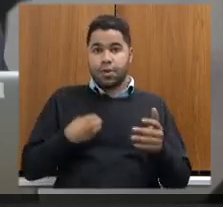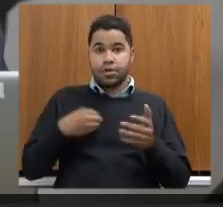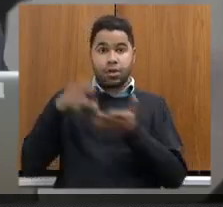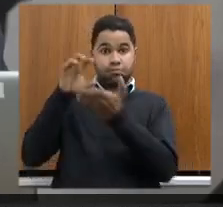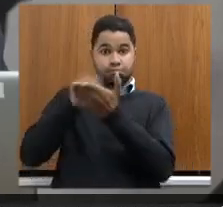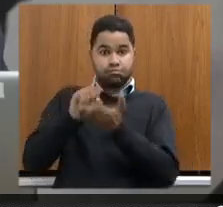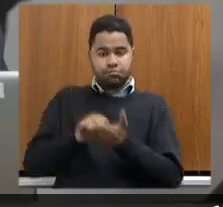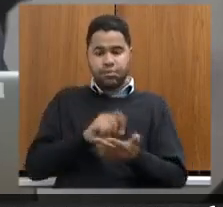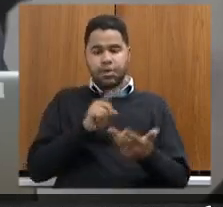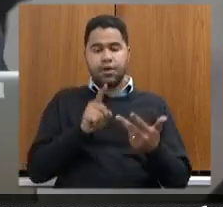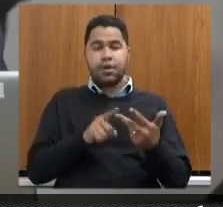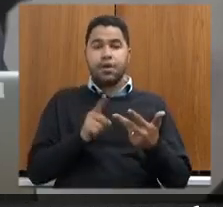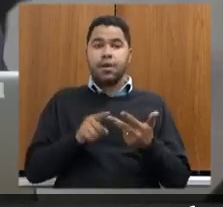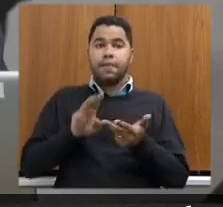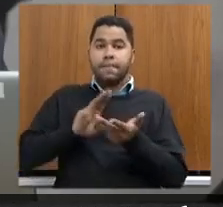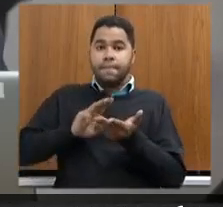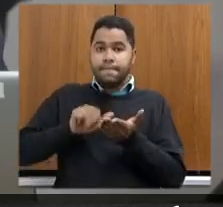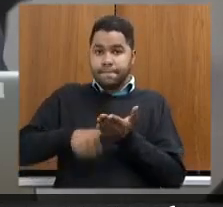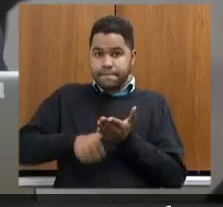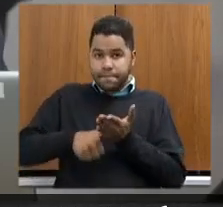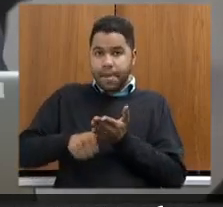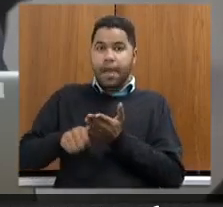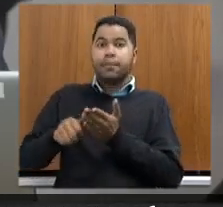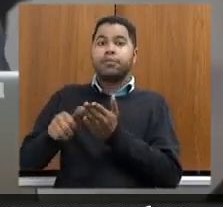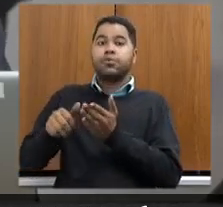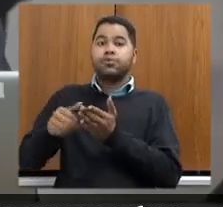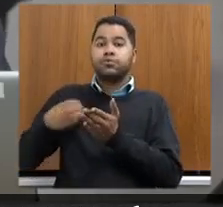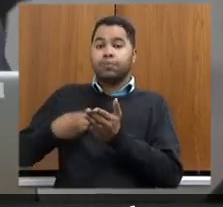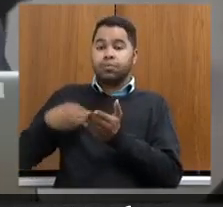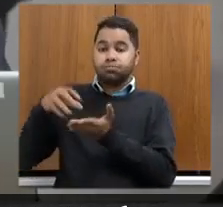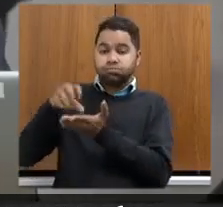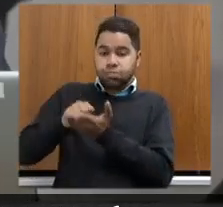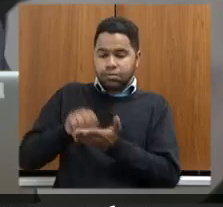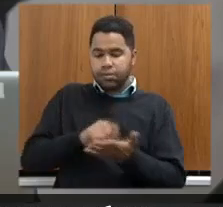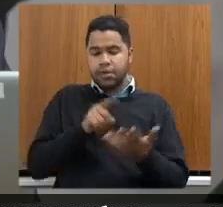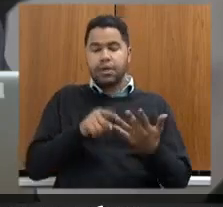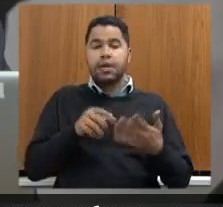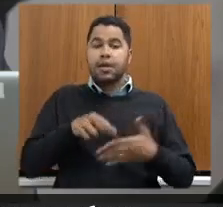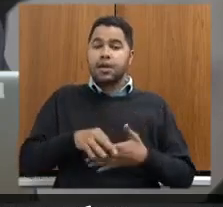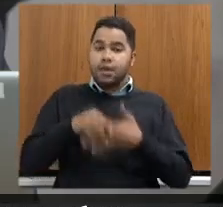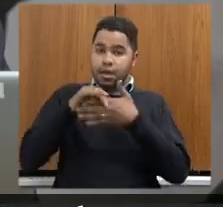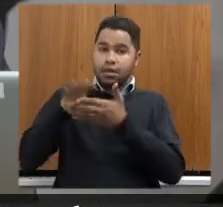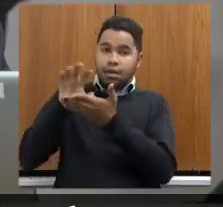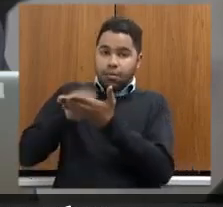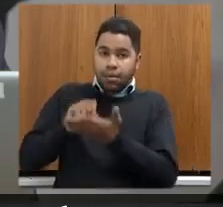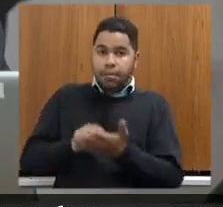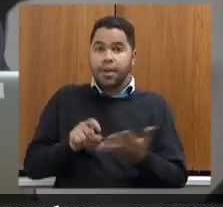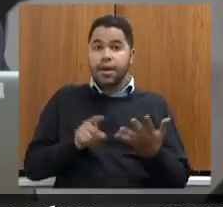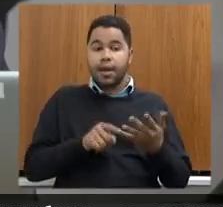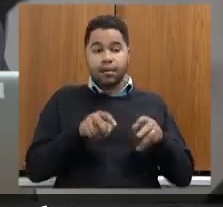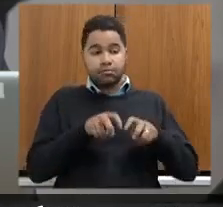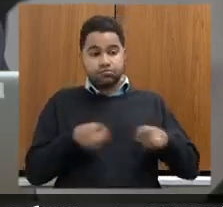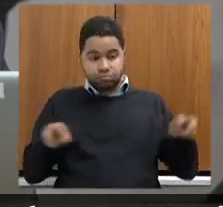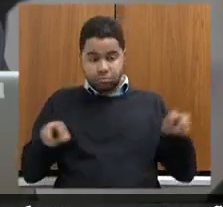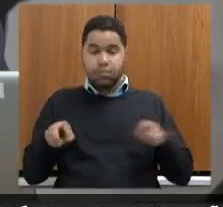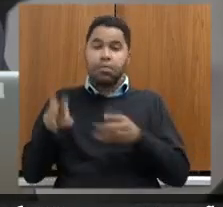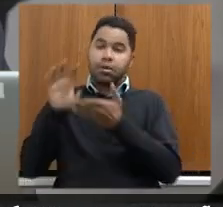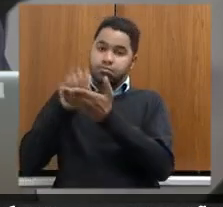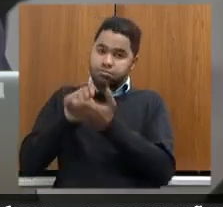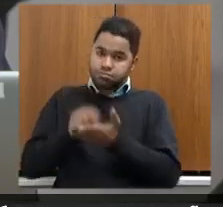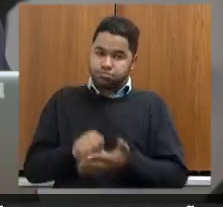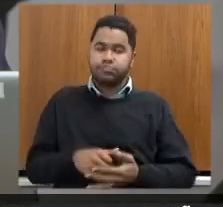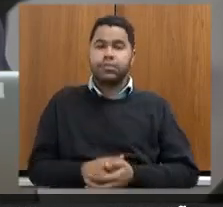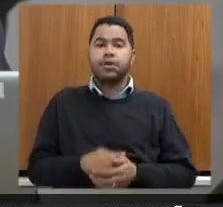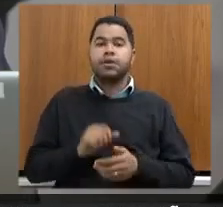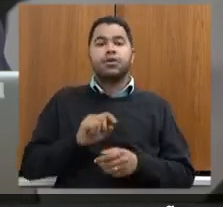de inscrição, membros das comissões participantes por ordem de inscrição, líderes por ordem de inscrição, membros da mesa da Assembleia por ordem de inscrição